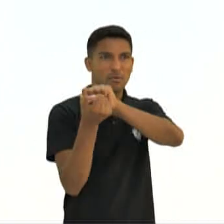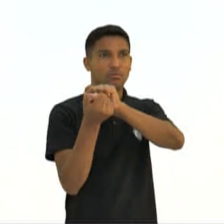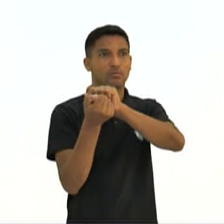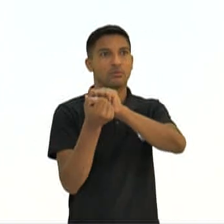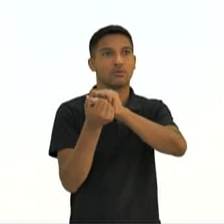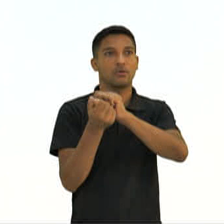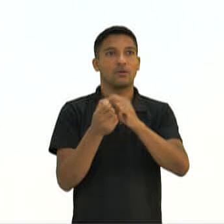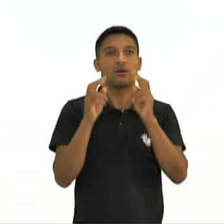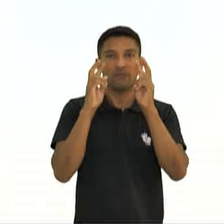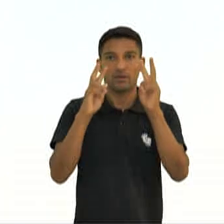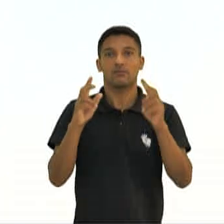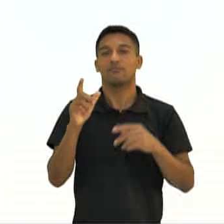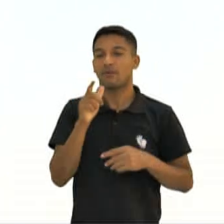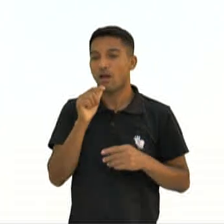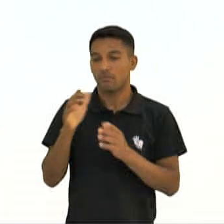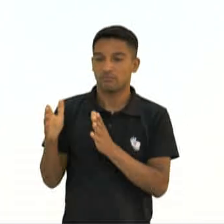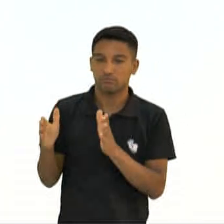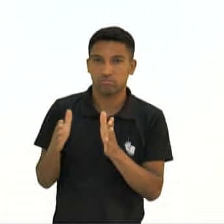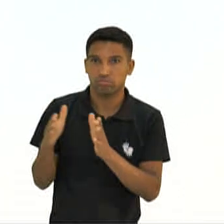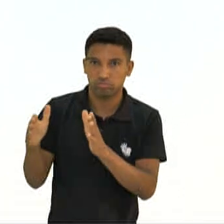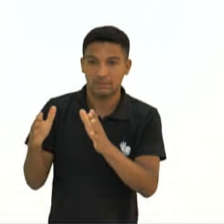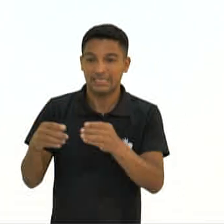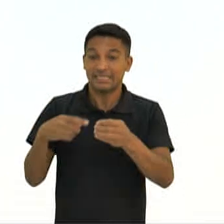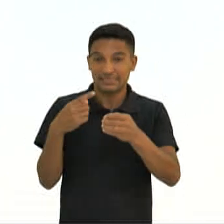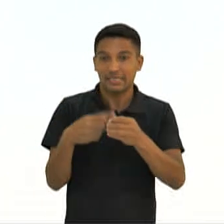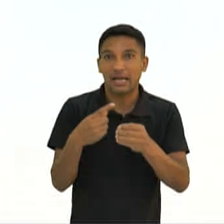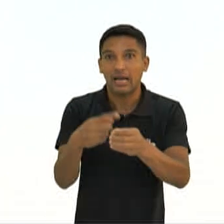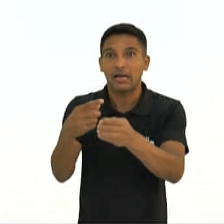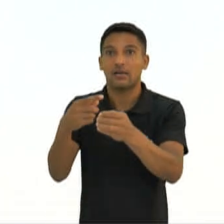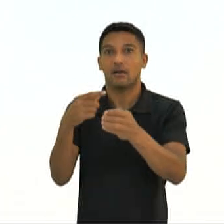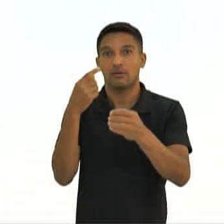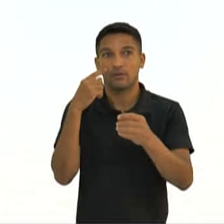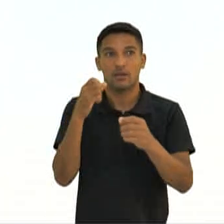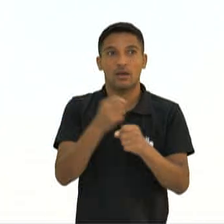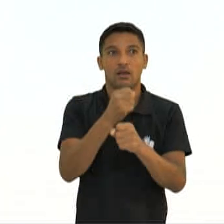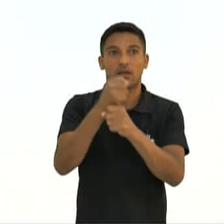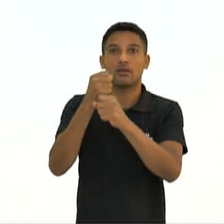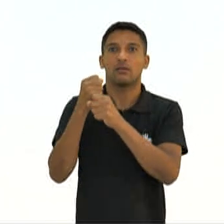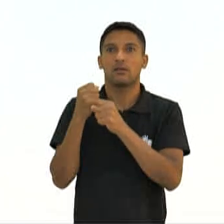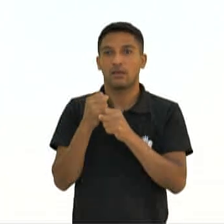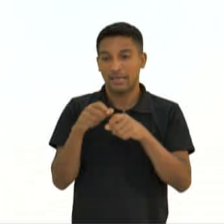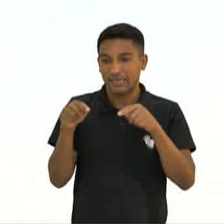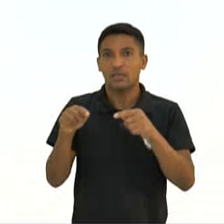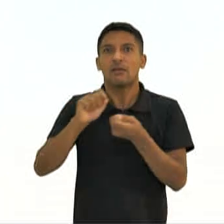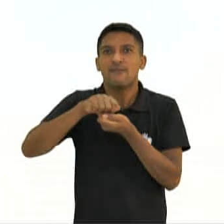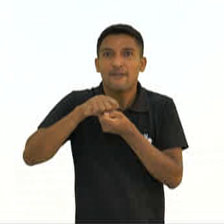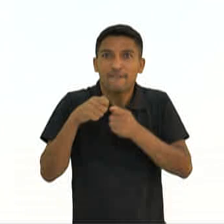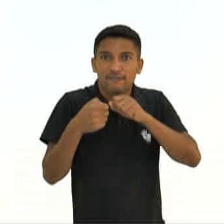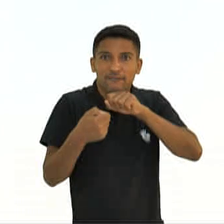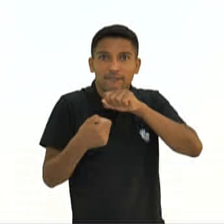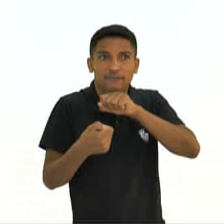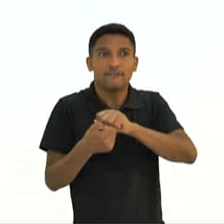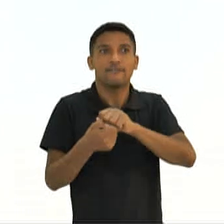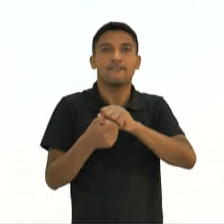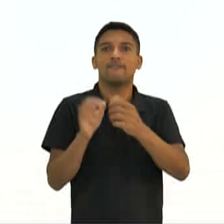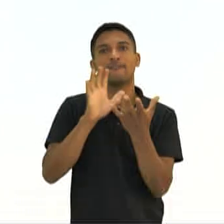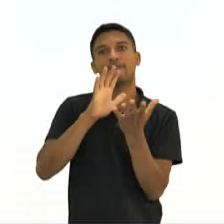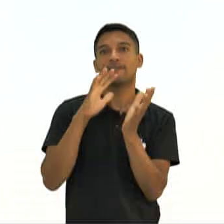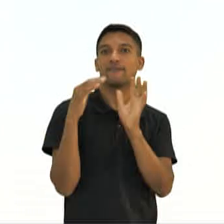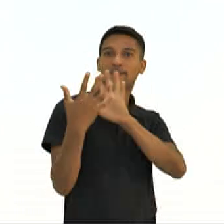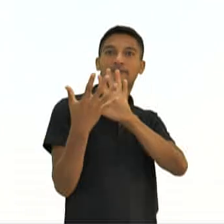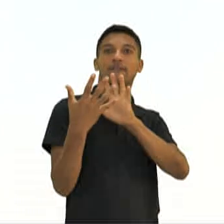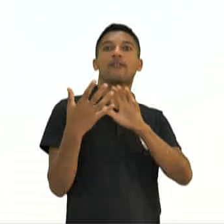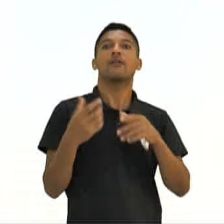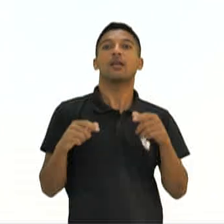recurso hídrico. O que foi feito? Desde a década de 90, vem sendo feitas reformas para transformar esse lugar num lugar sustentável.